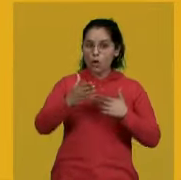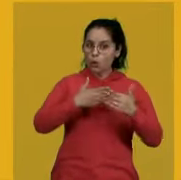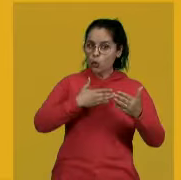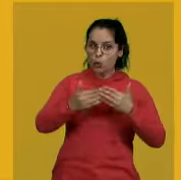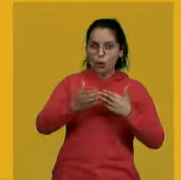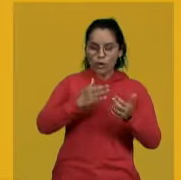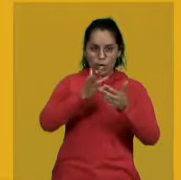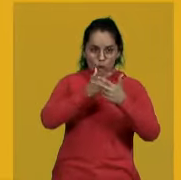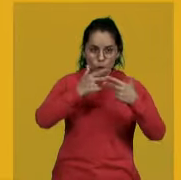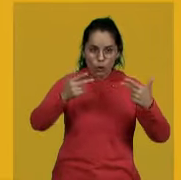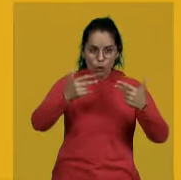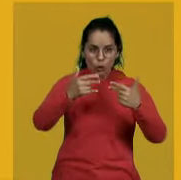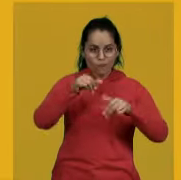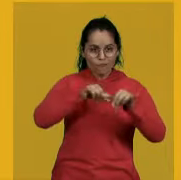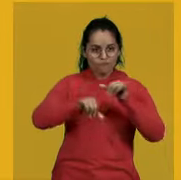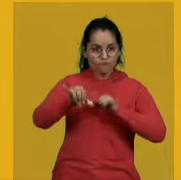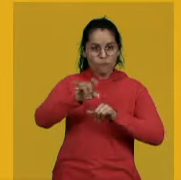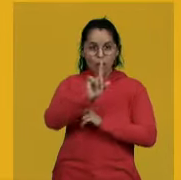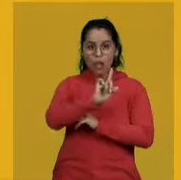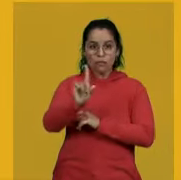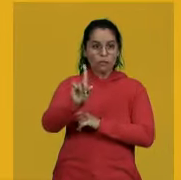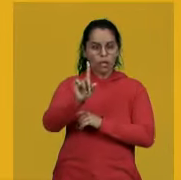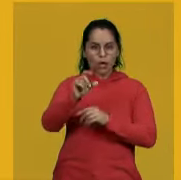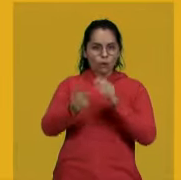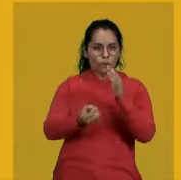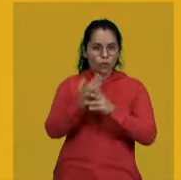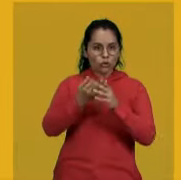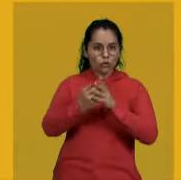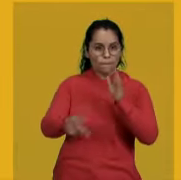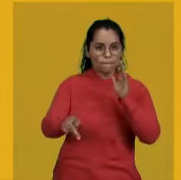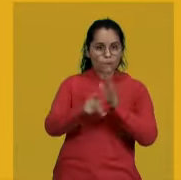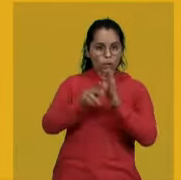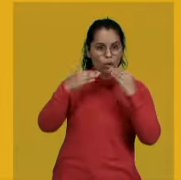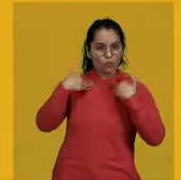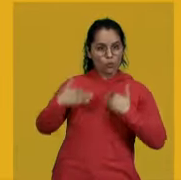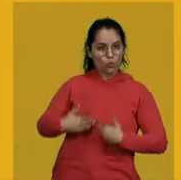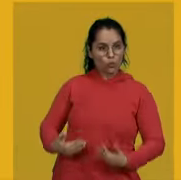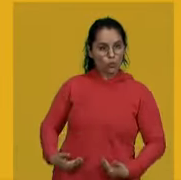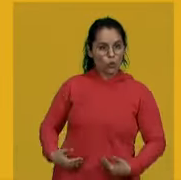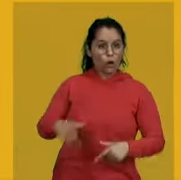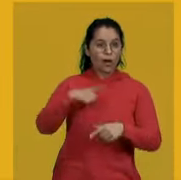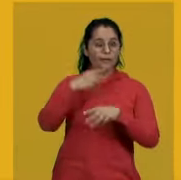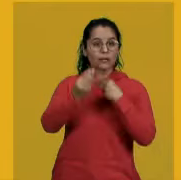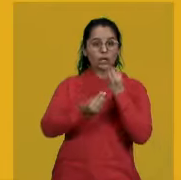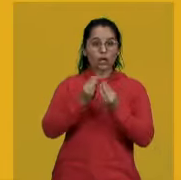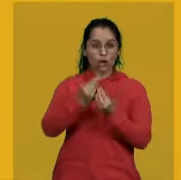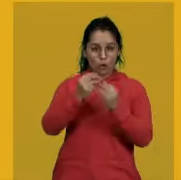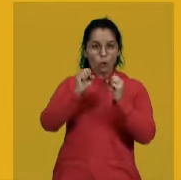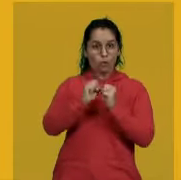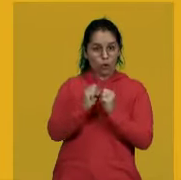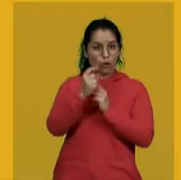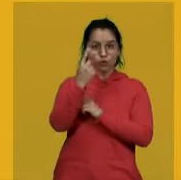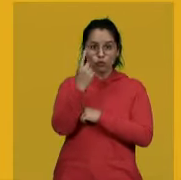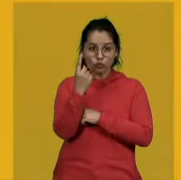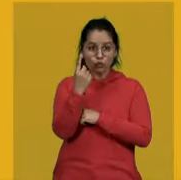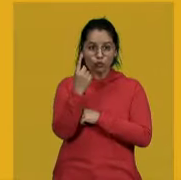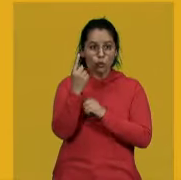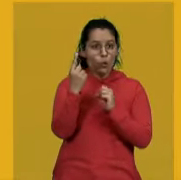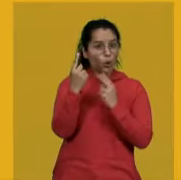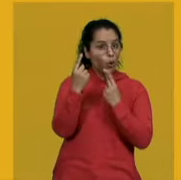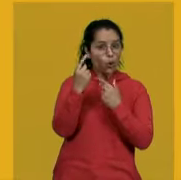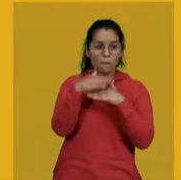qualquer substância não produzida pelo organismo que tem a propriedade de atuar sobre um